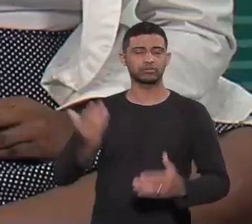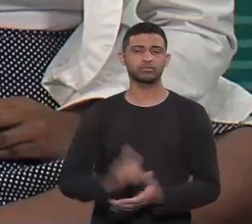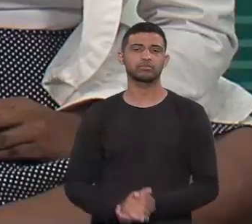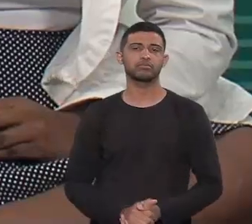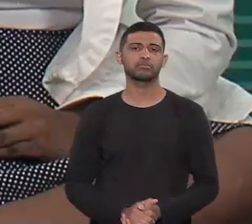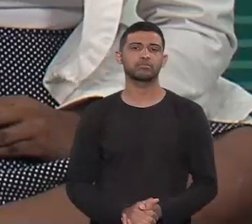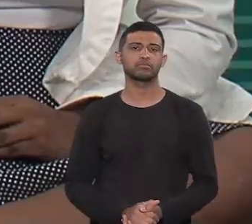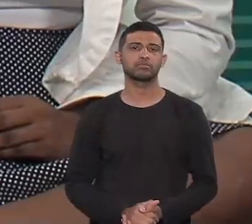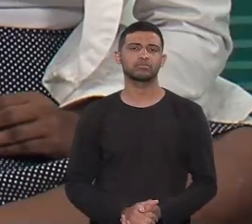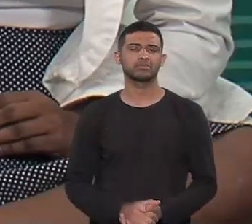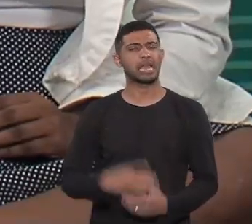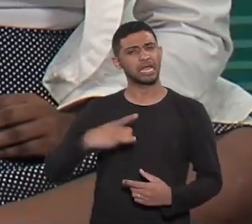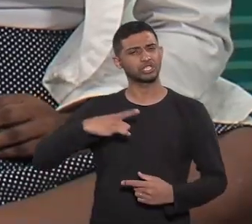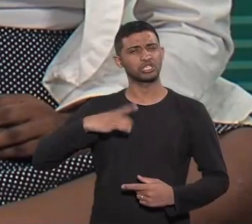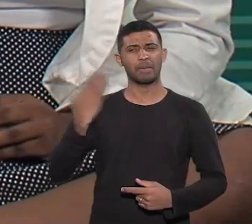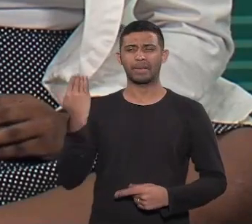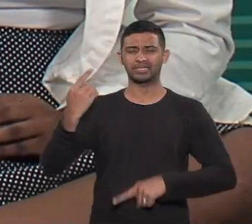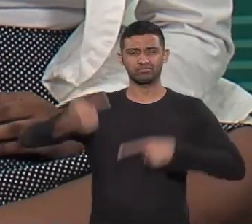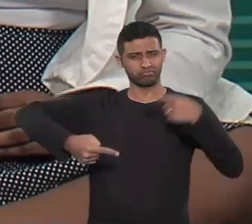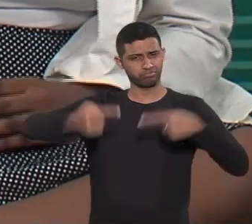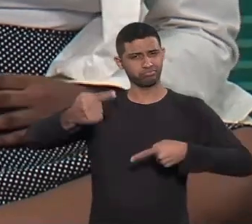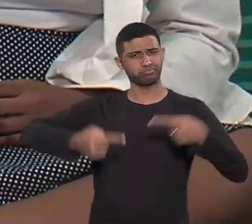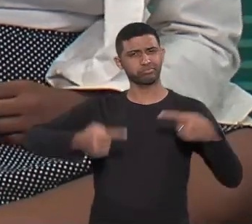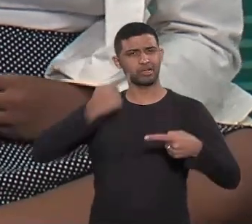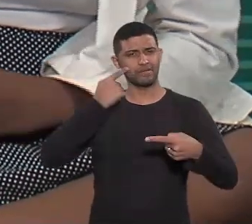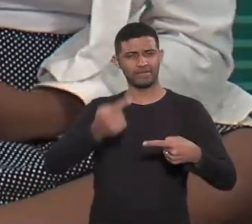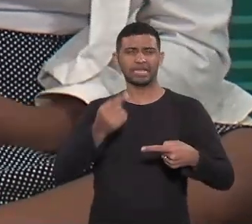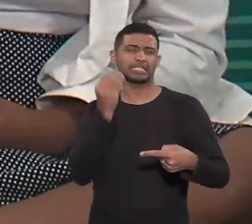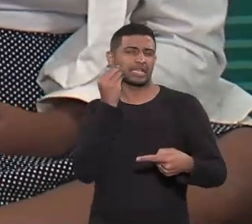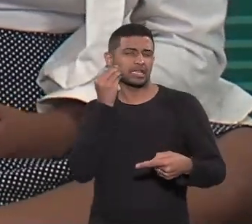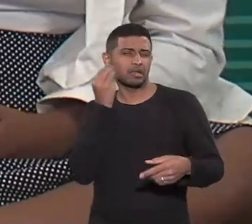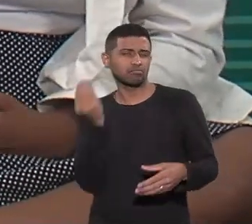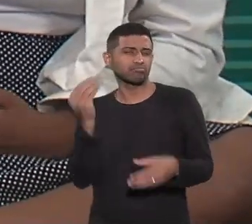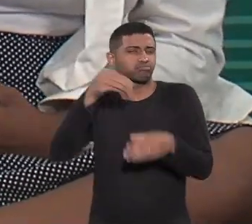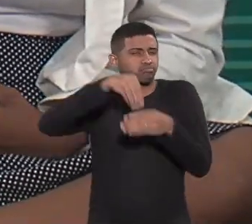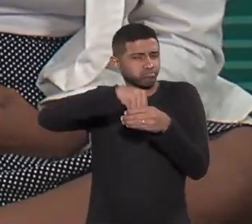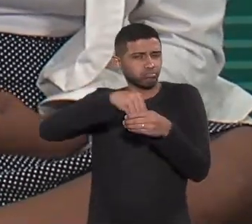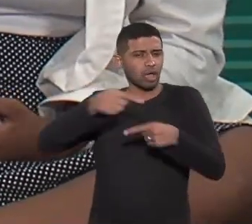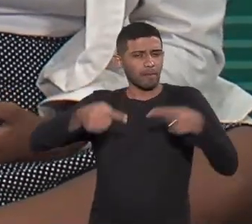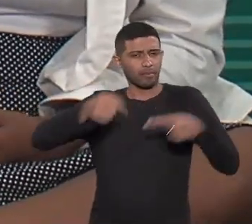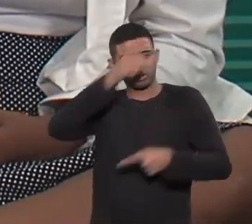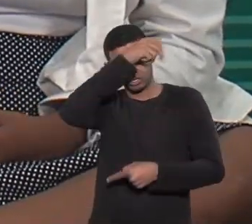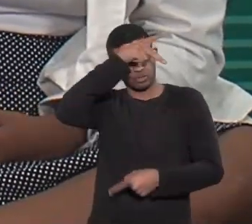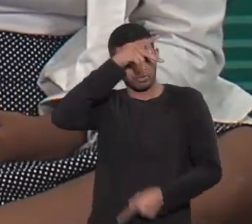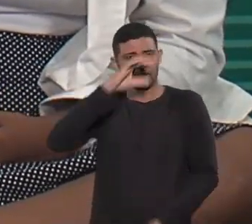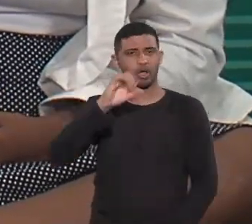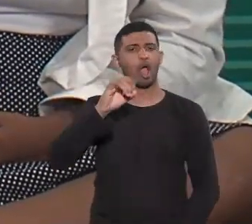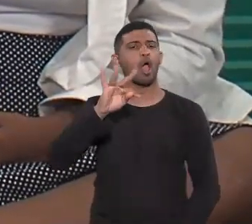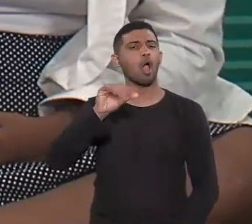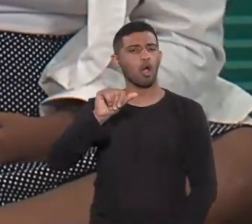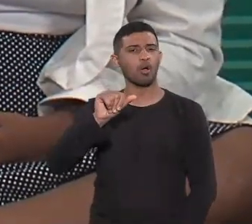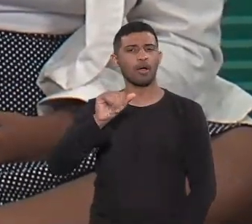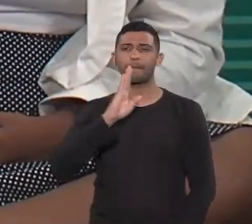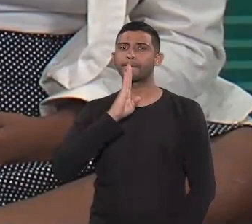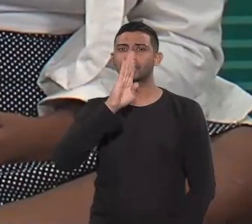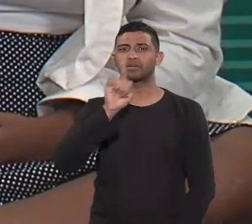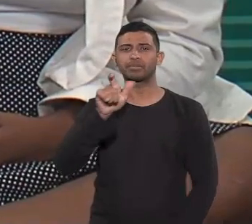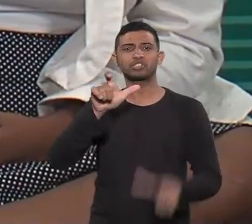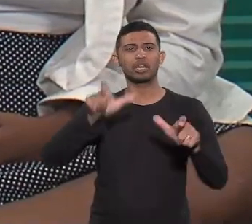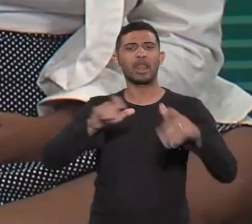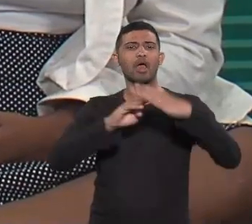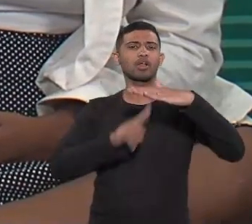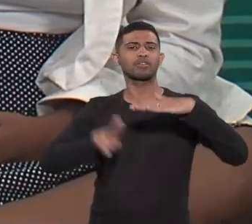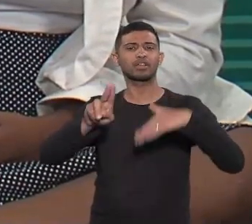está concorrendo. Né? Sim. E havia uma discussão na época da implantação, né, no início da política de cotas, principalmente